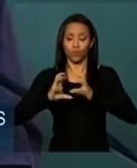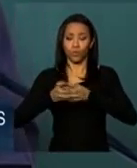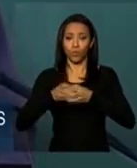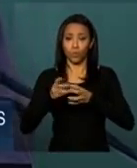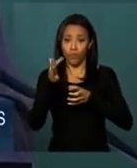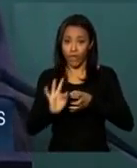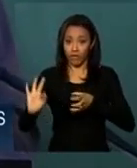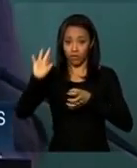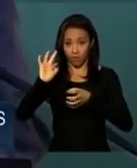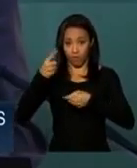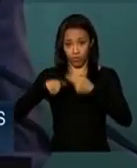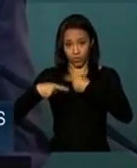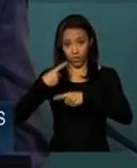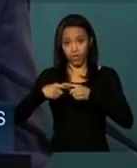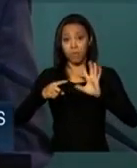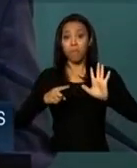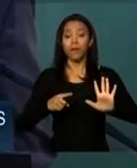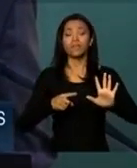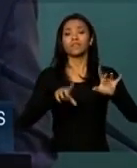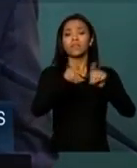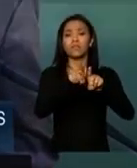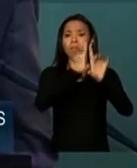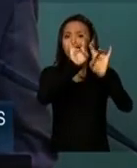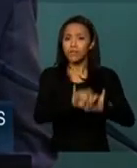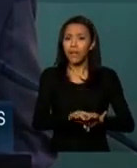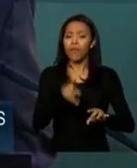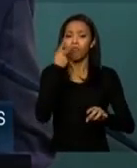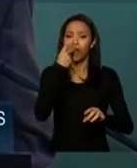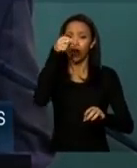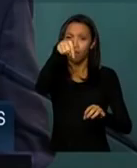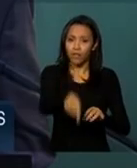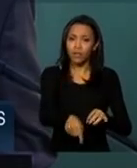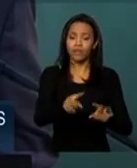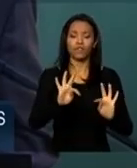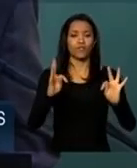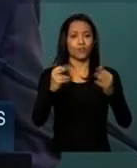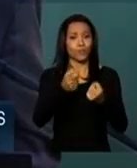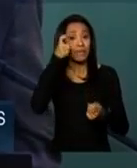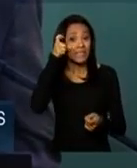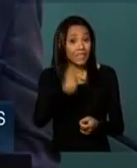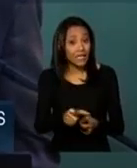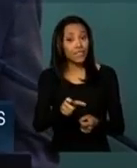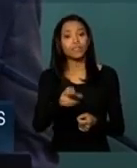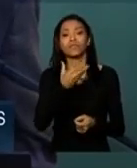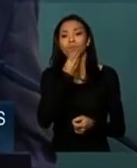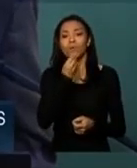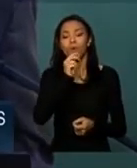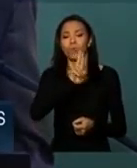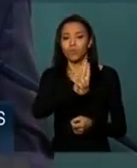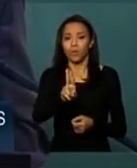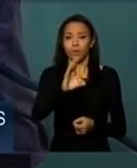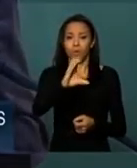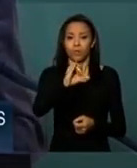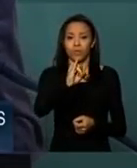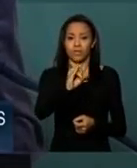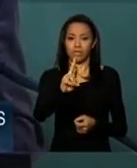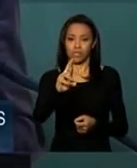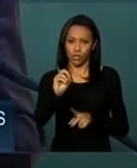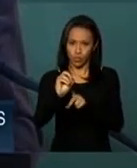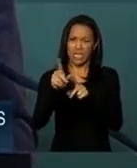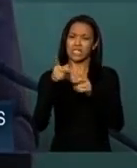forma muito especial, aqui dar o meu testemunho de todo o interesse do senador Ciro Nogueira, que sempre